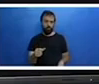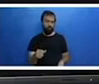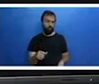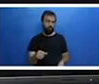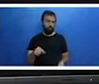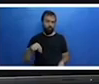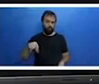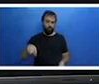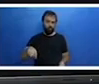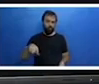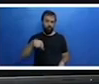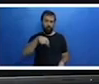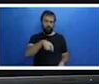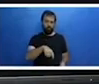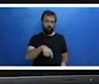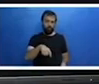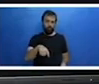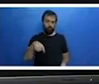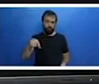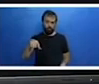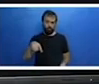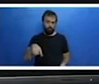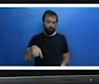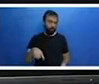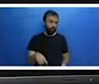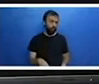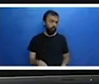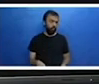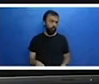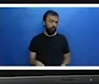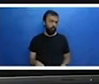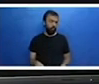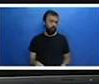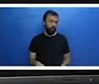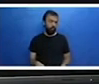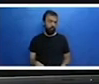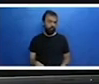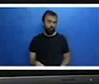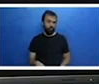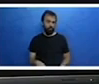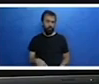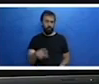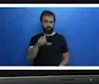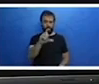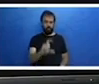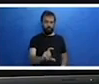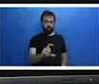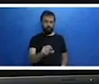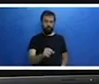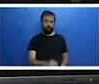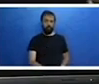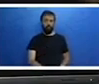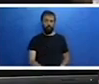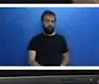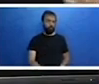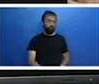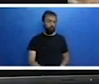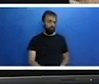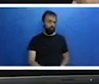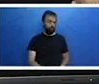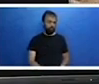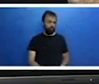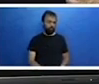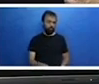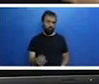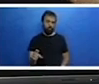e para. Entendeu? Então, como ele é o único que ele pula, então não importa. Onde ele parar é a casa que ele vai estar. Então, ó, ele